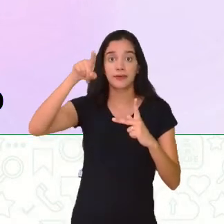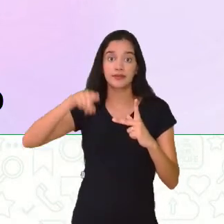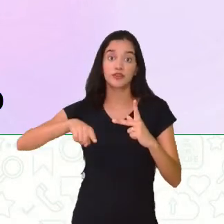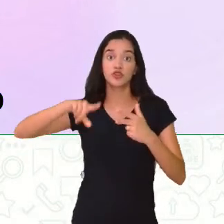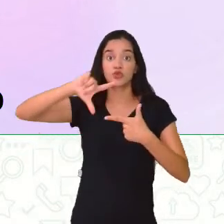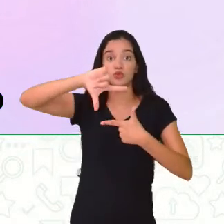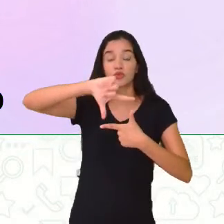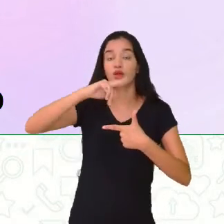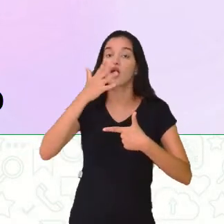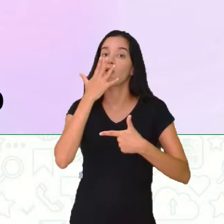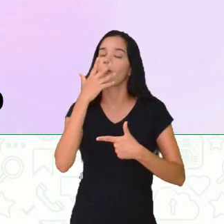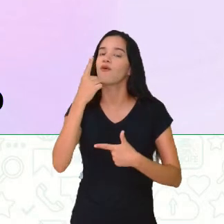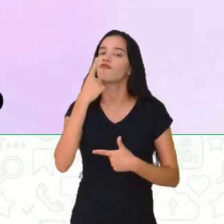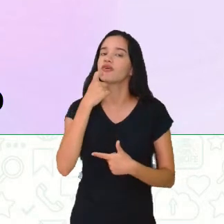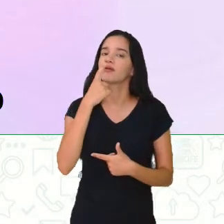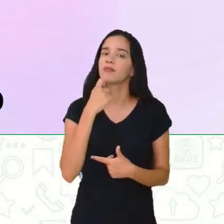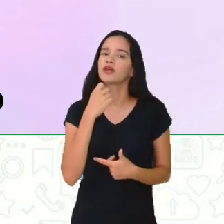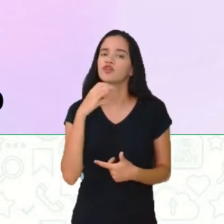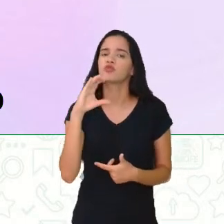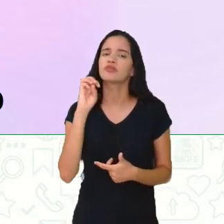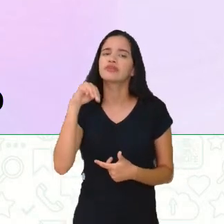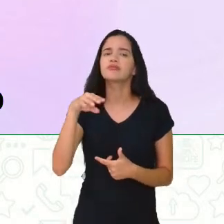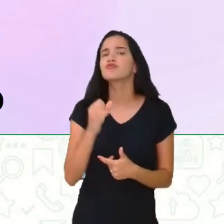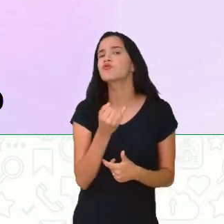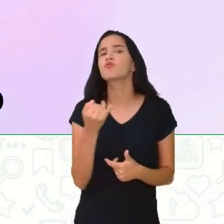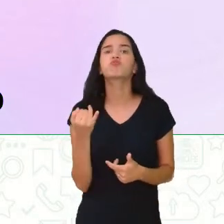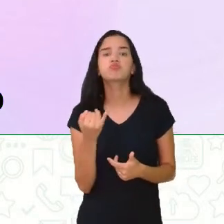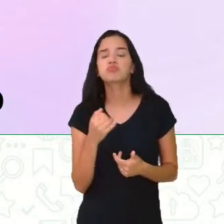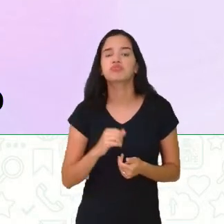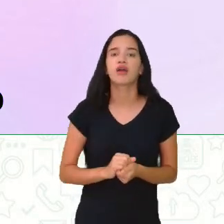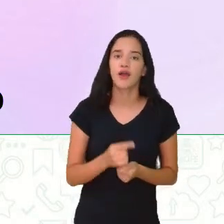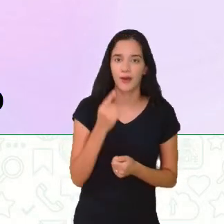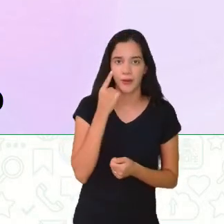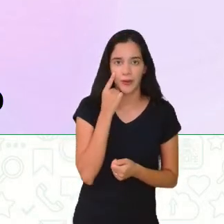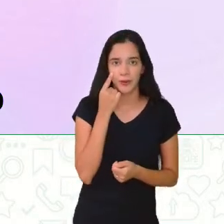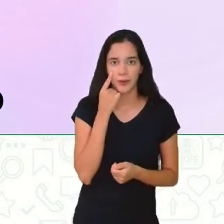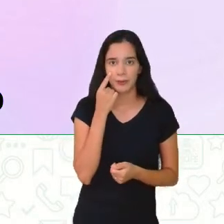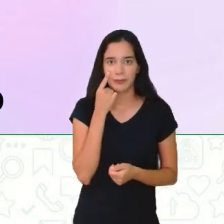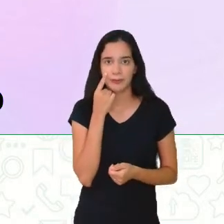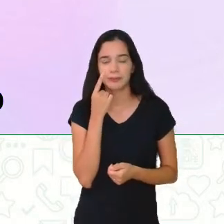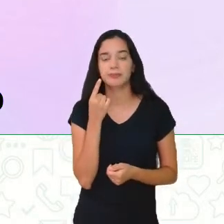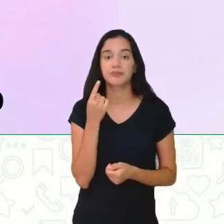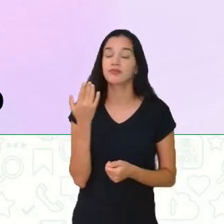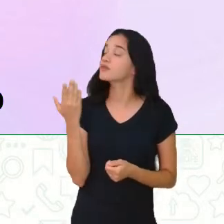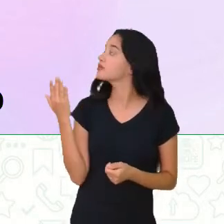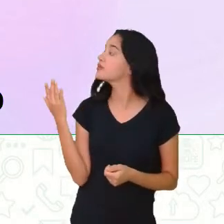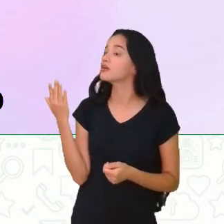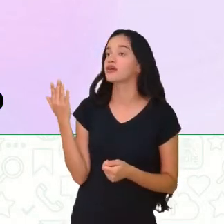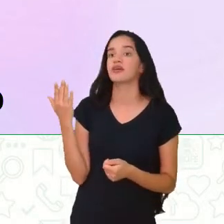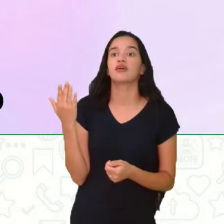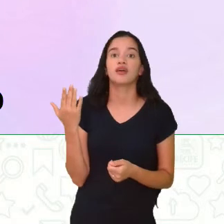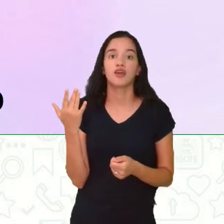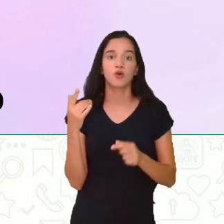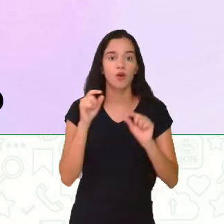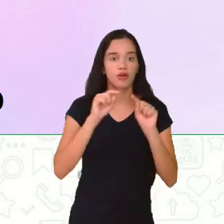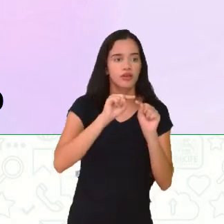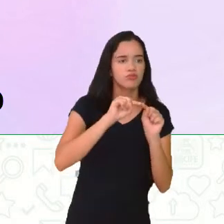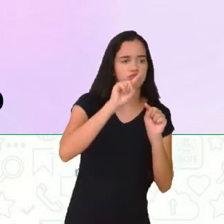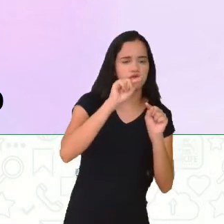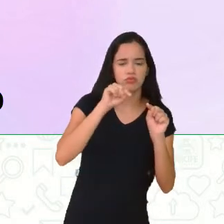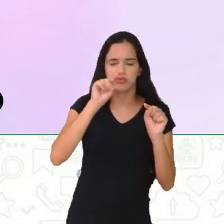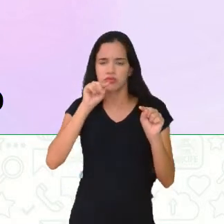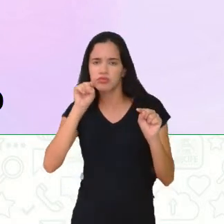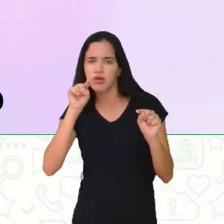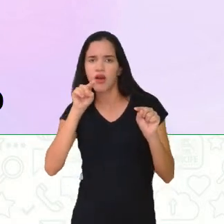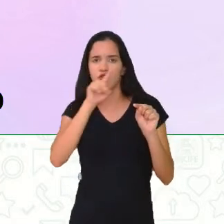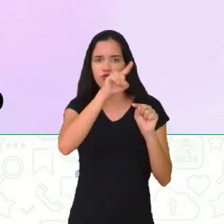retângulo vermelho, quantos centímetros? Olha só, eu coloquei para vocês as setinhas que você